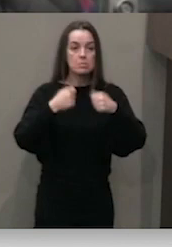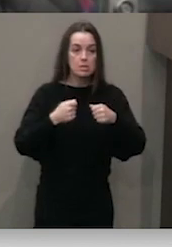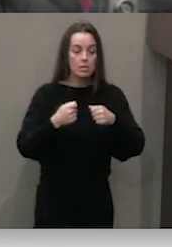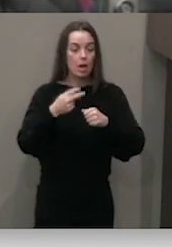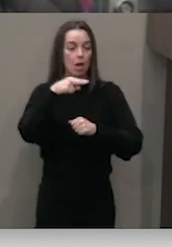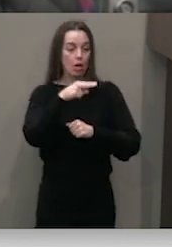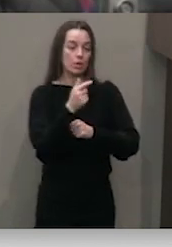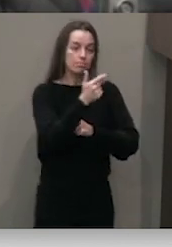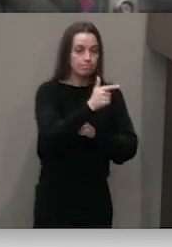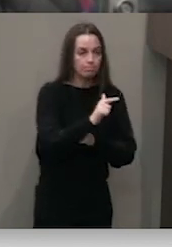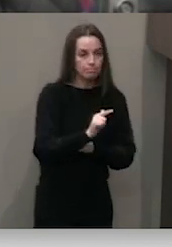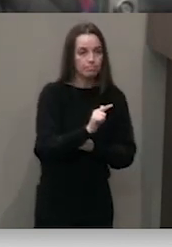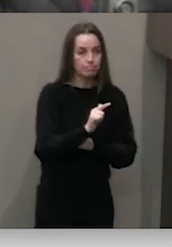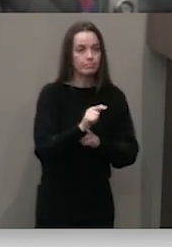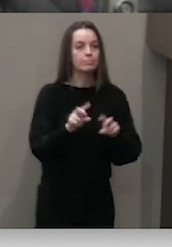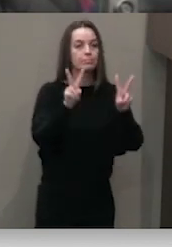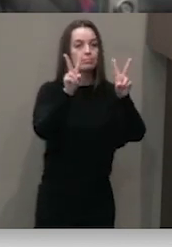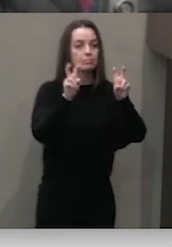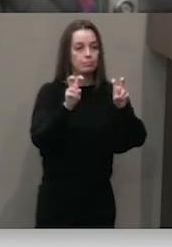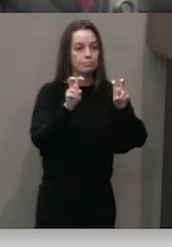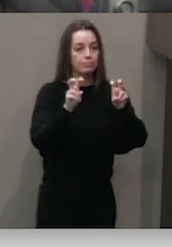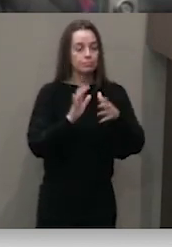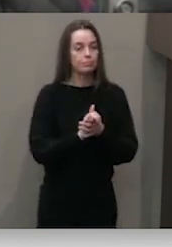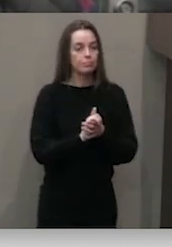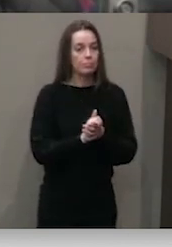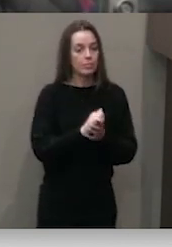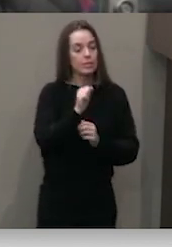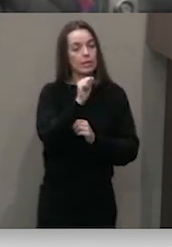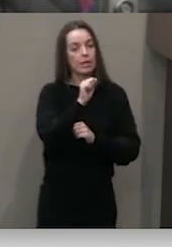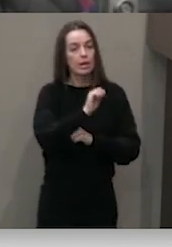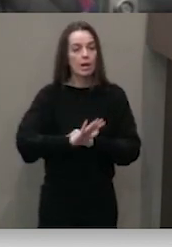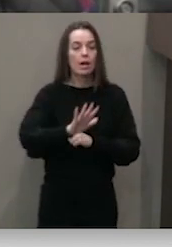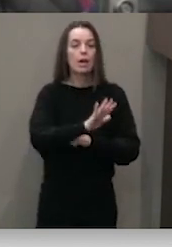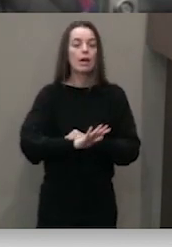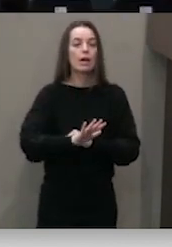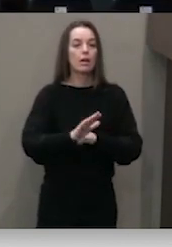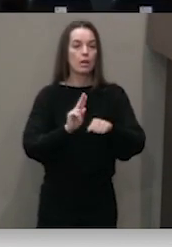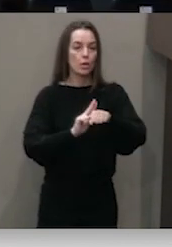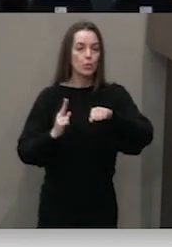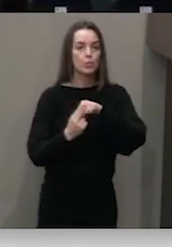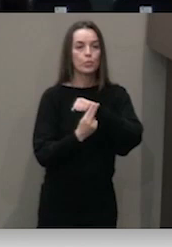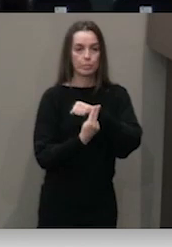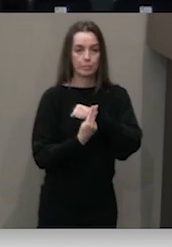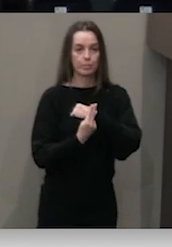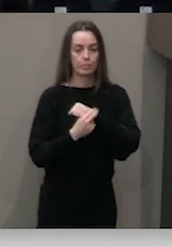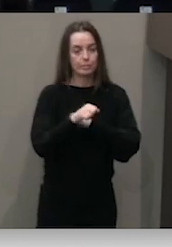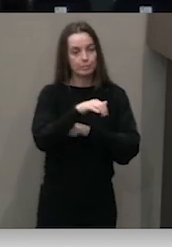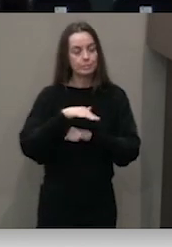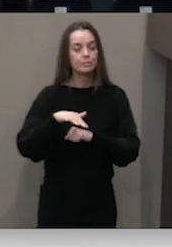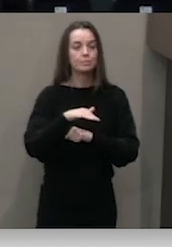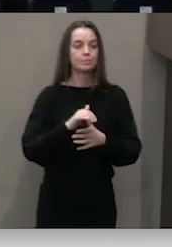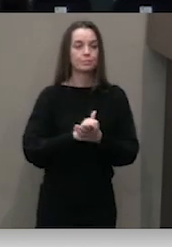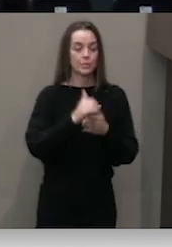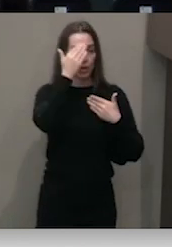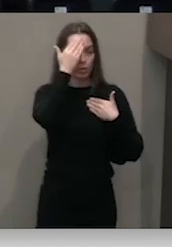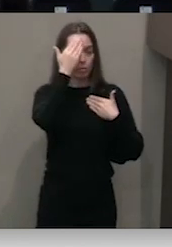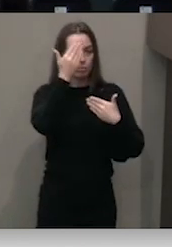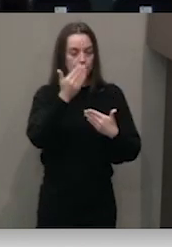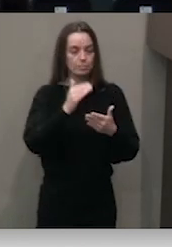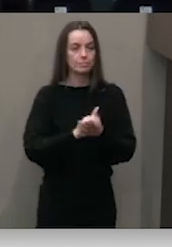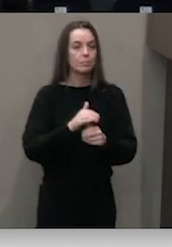revisto, né? E essa questão da ocupação da área urbana também. Obrigado. Obrigada, vereador Inharã. Mais